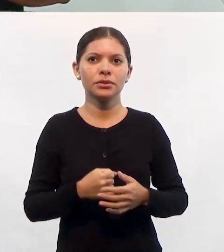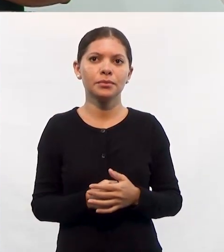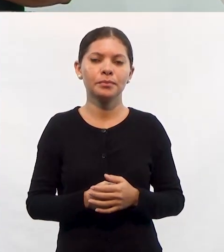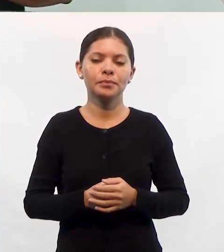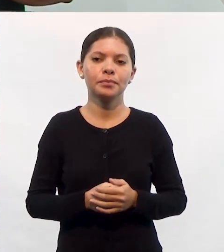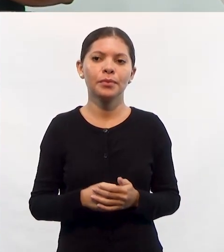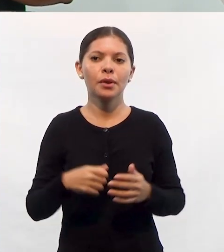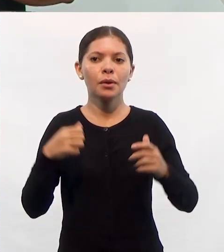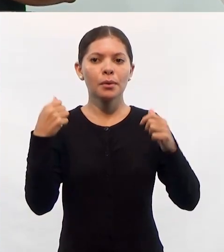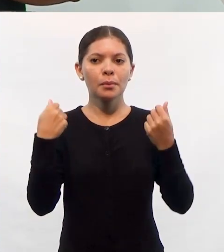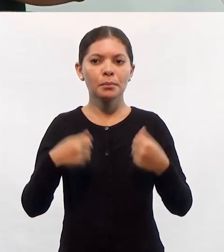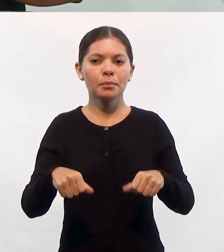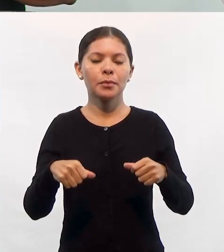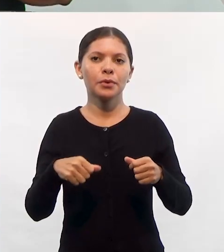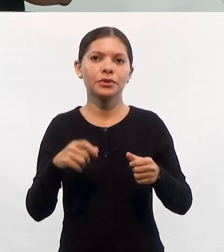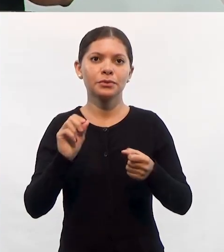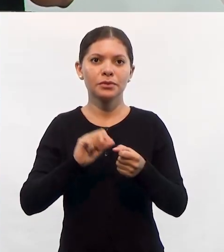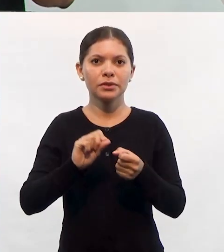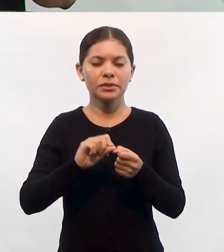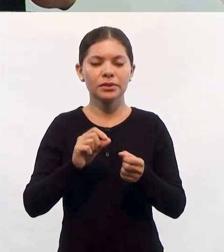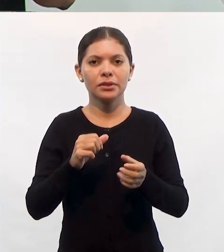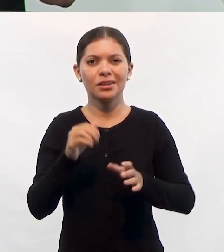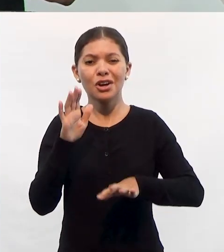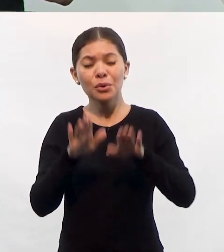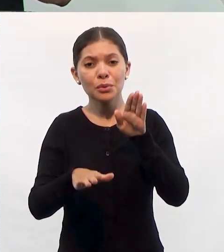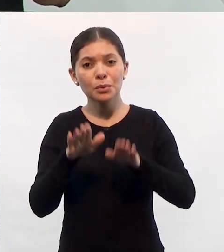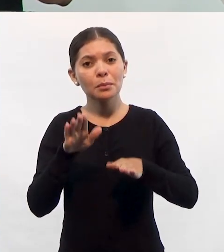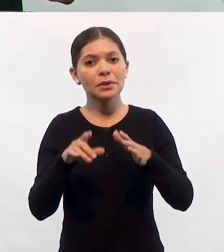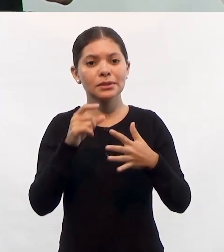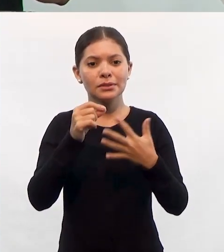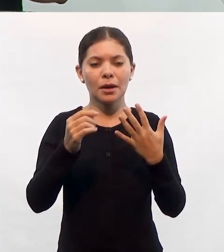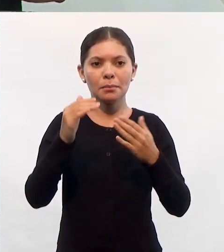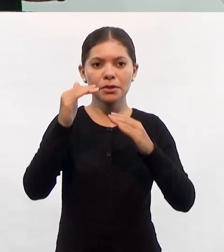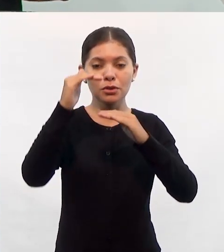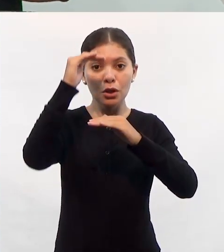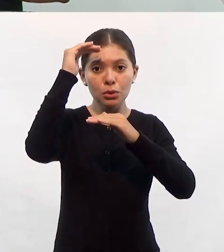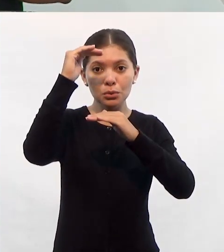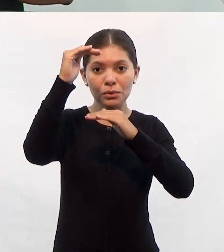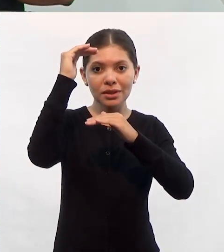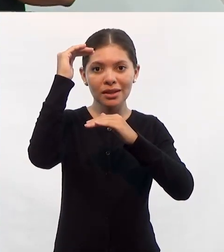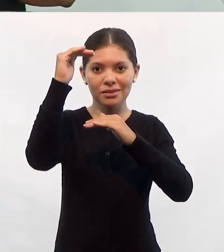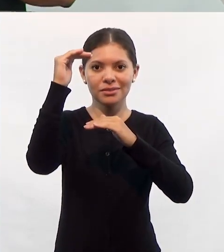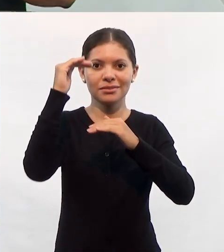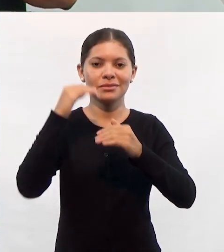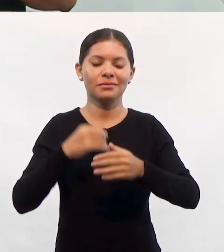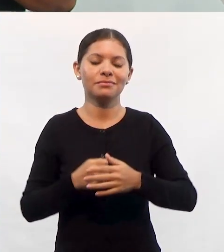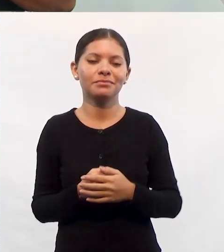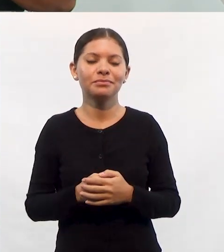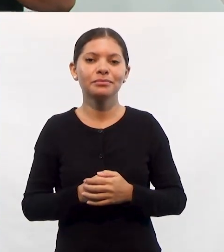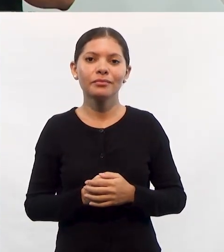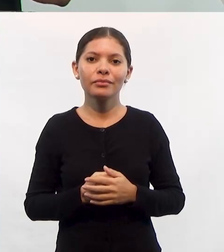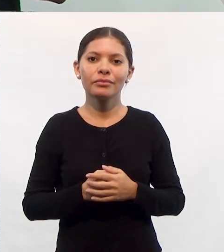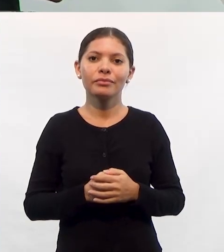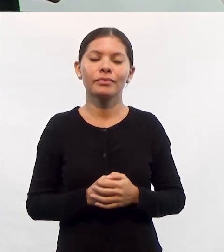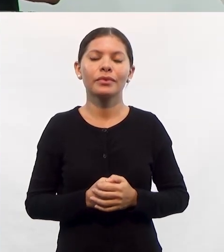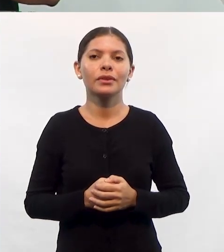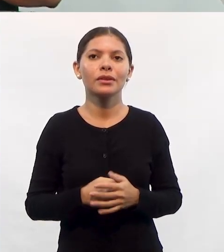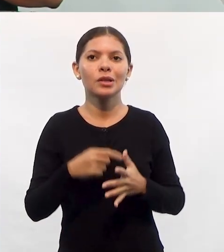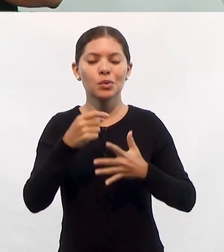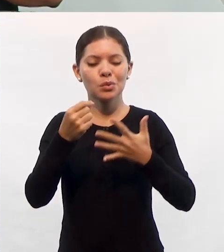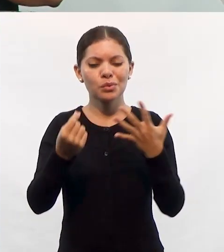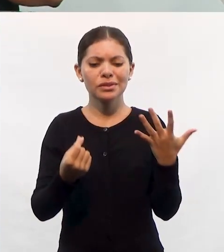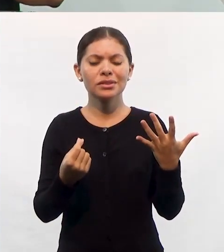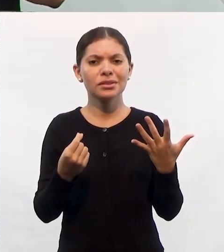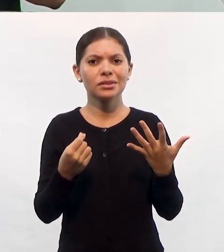elétrica já é possível ela fazer algumas etapas do telhado então aí são etapas